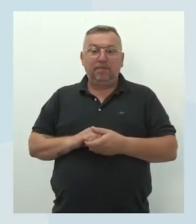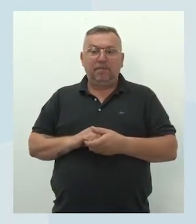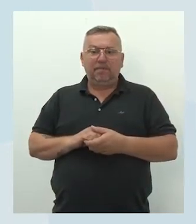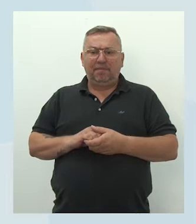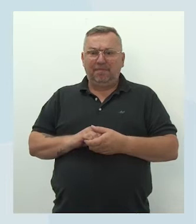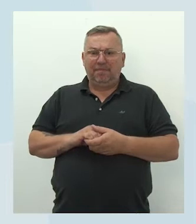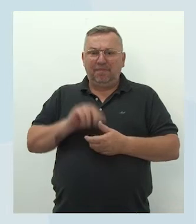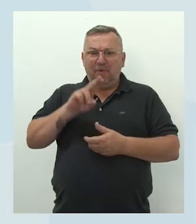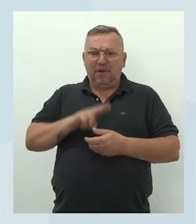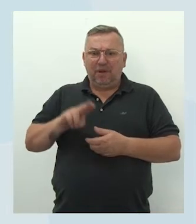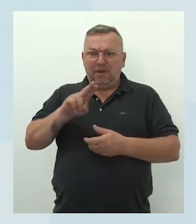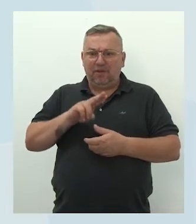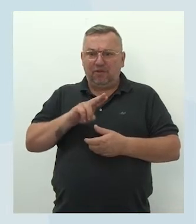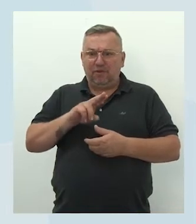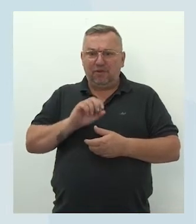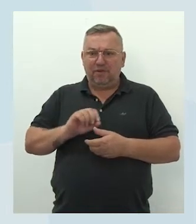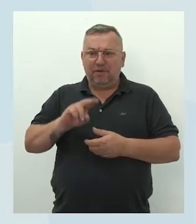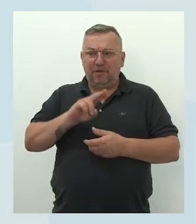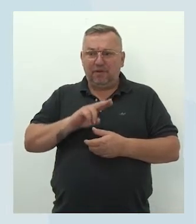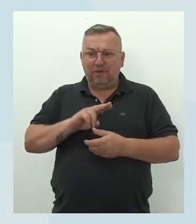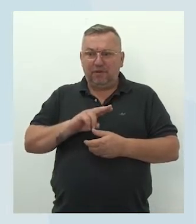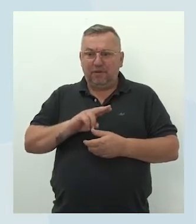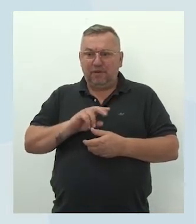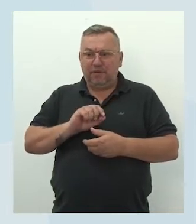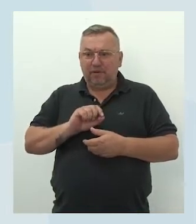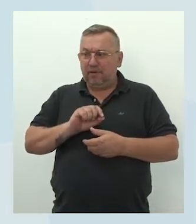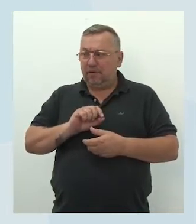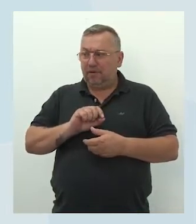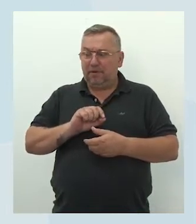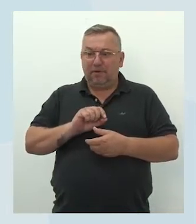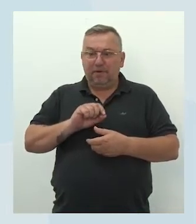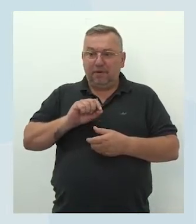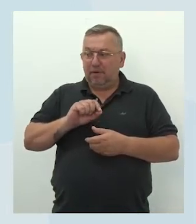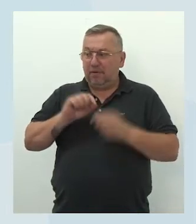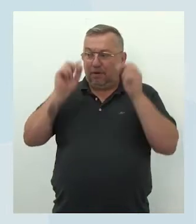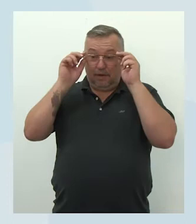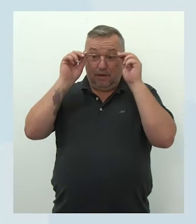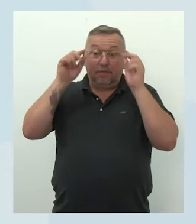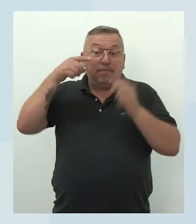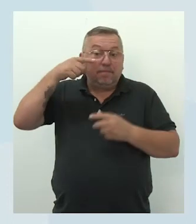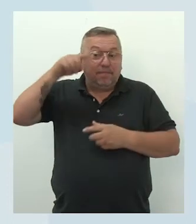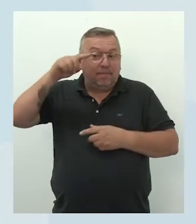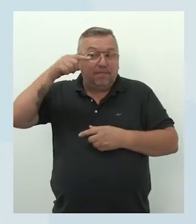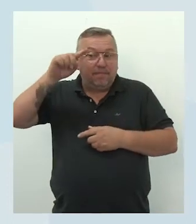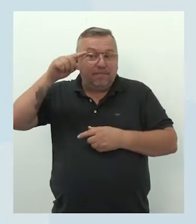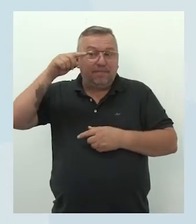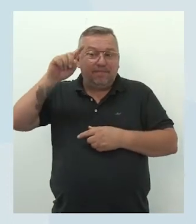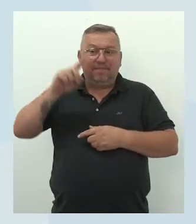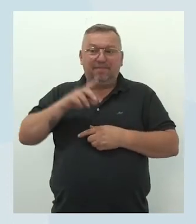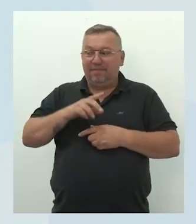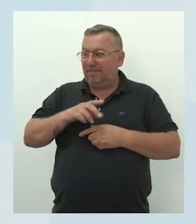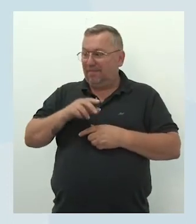Passar o delineador no olho. Veja bem, pessoal, quando nós passamos o